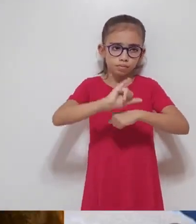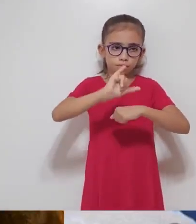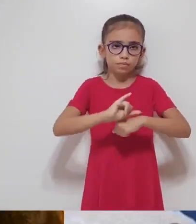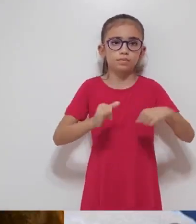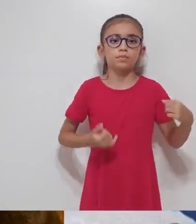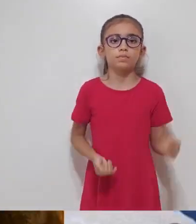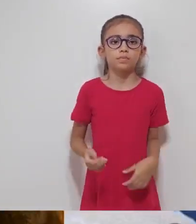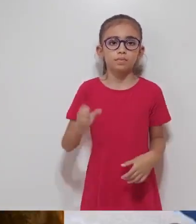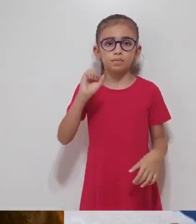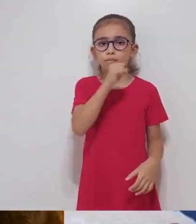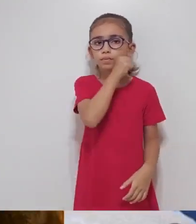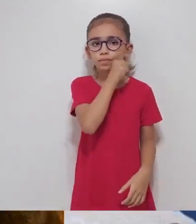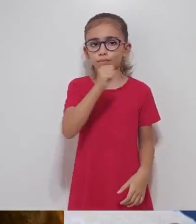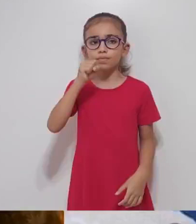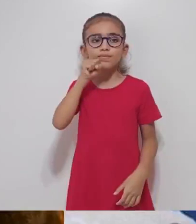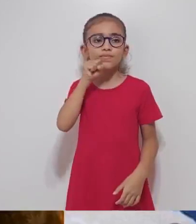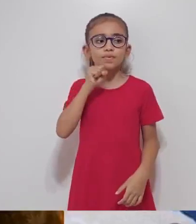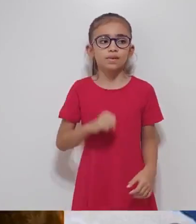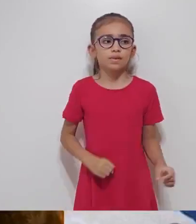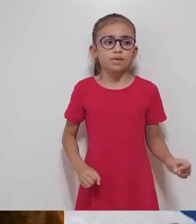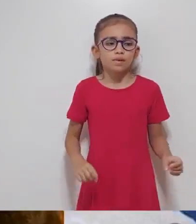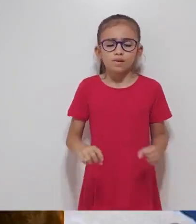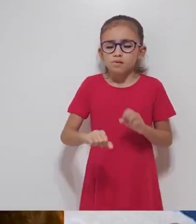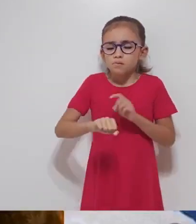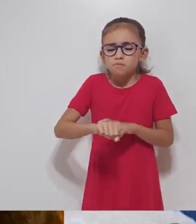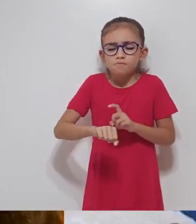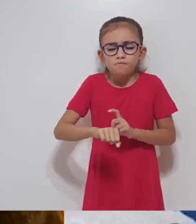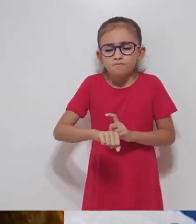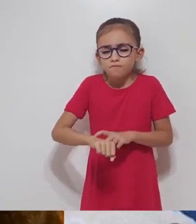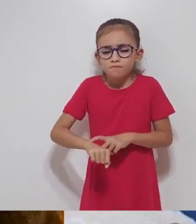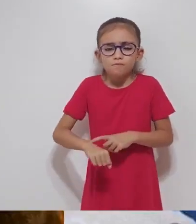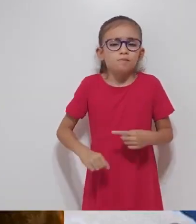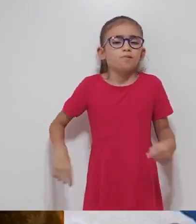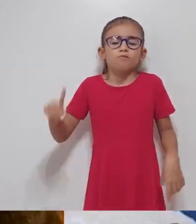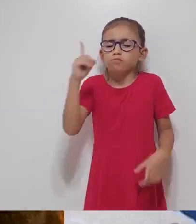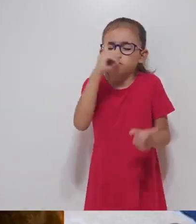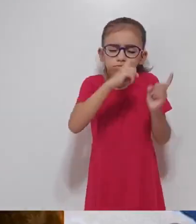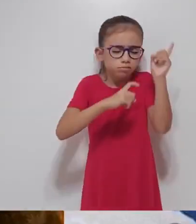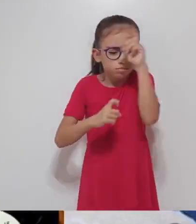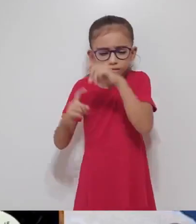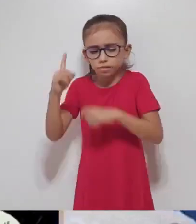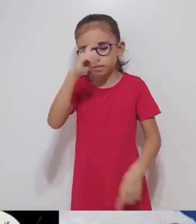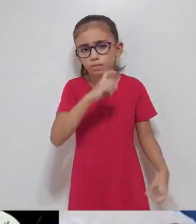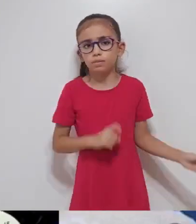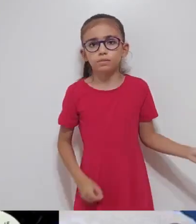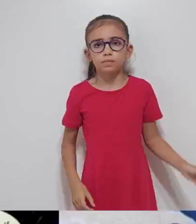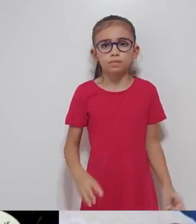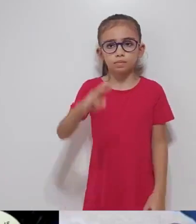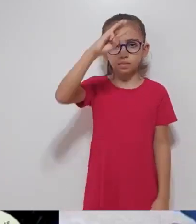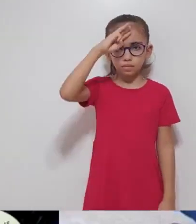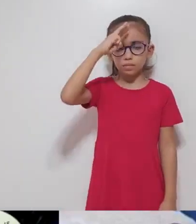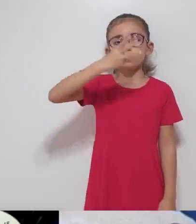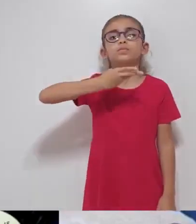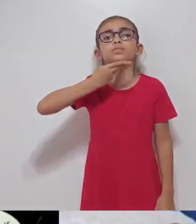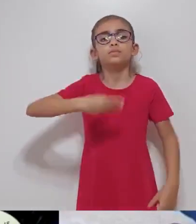Samaria. E esse tempo foi um tempo muito difícil para o povo de Israel.